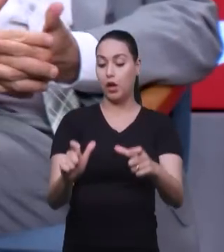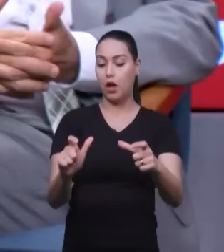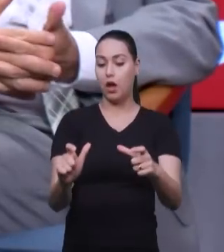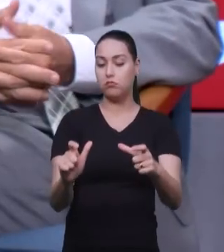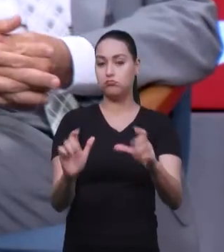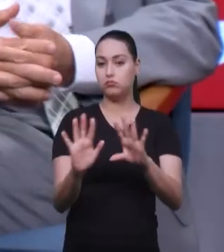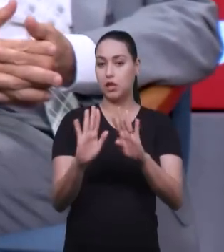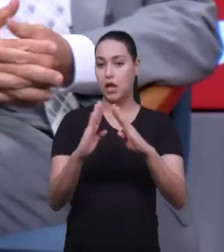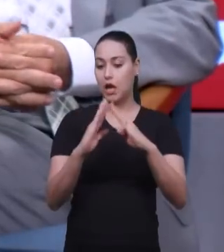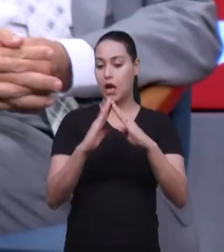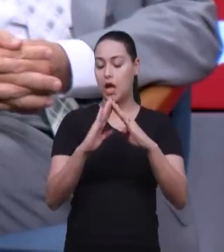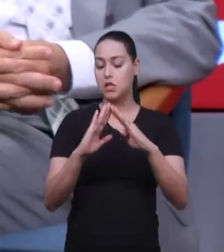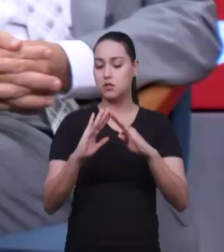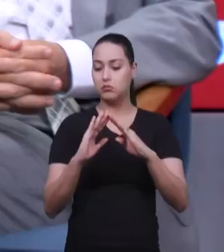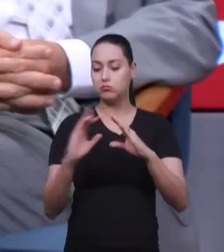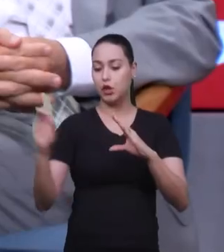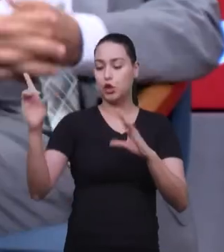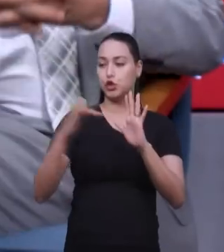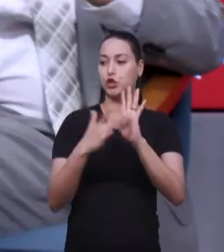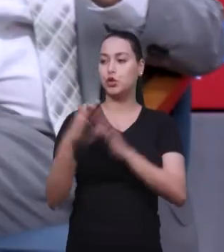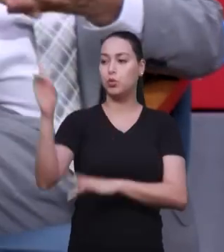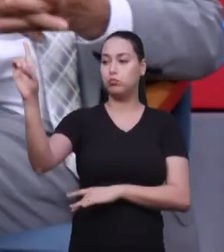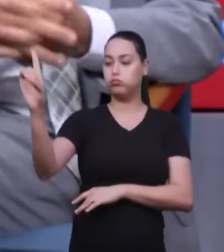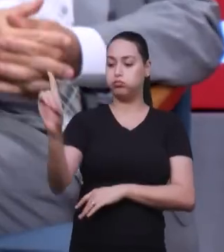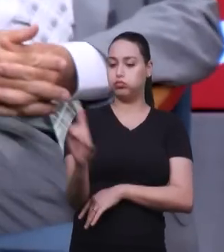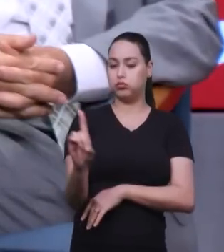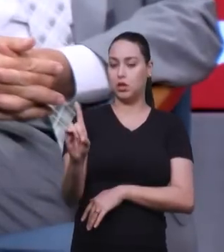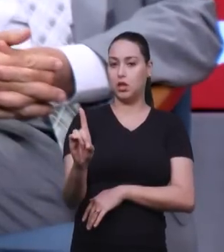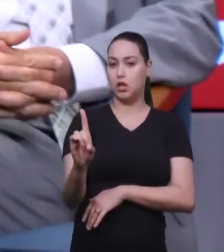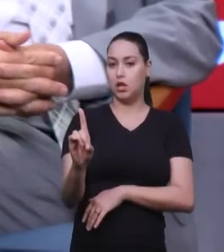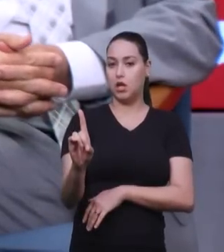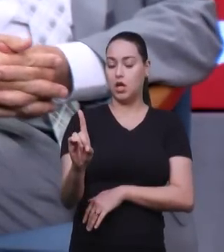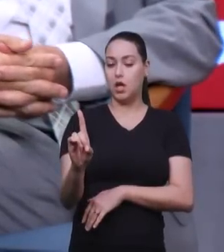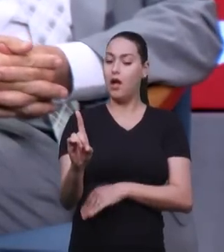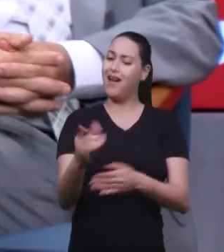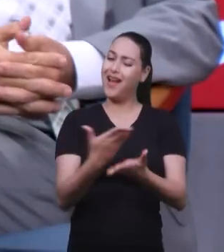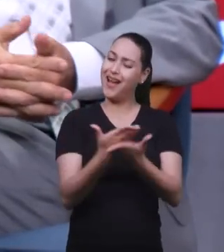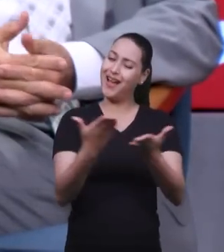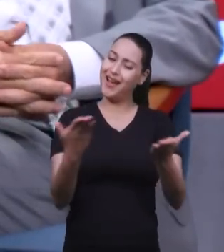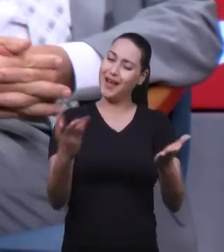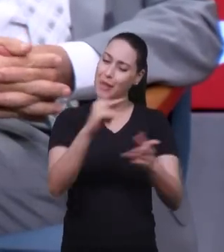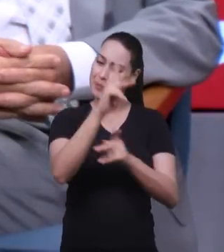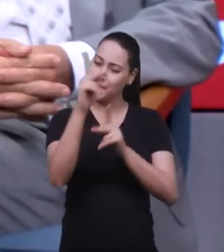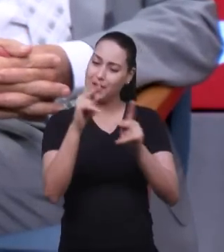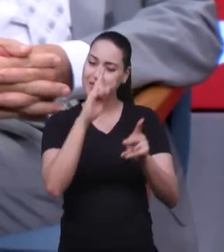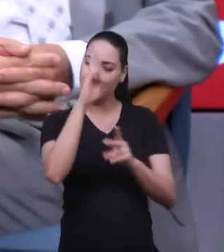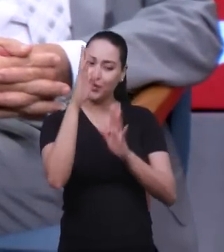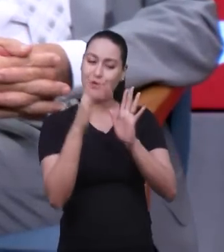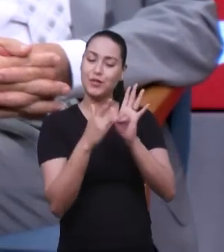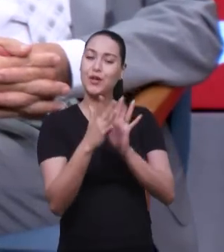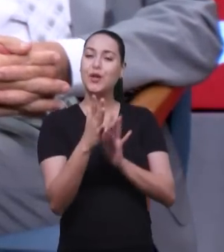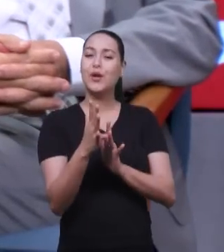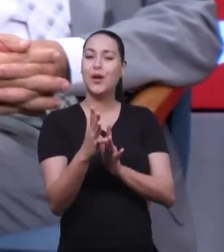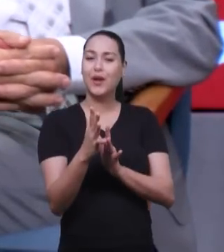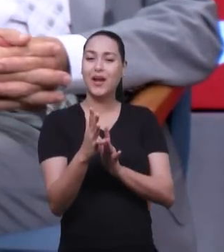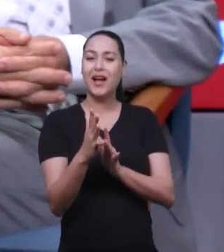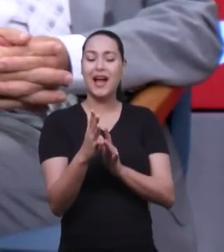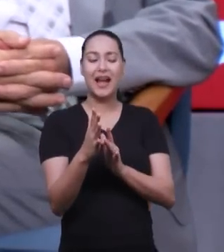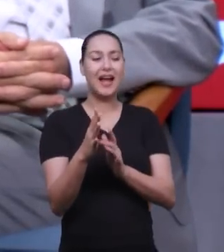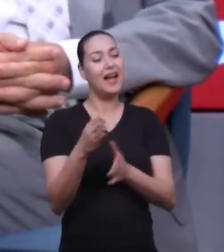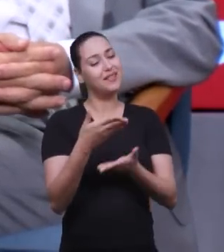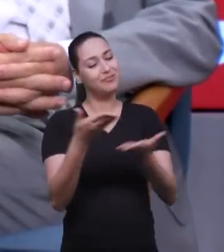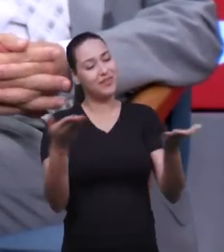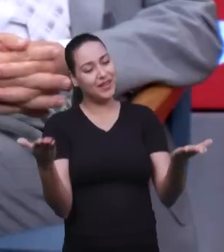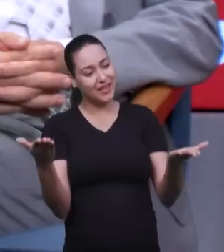tá fechado, ele aparece, saúda os seus discípulos e chama Tomé. Diz: Tomé, vem